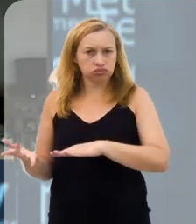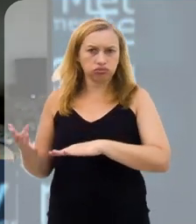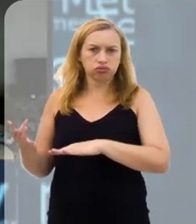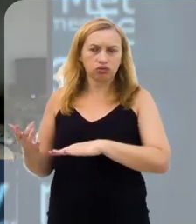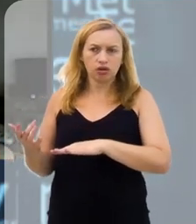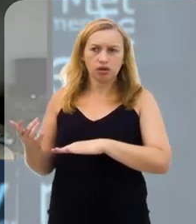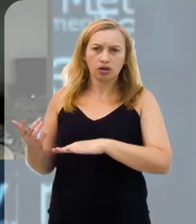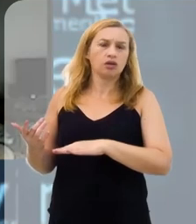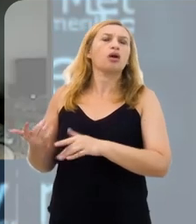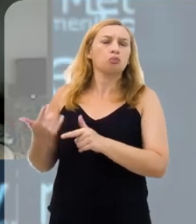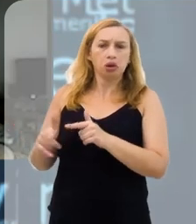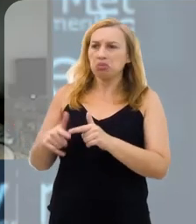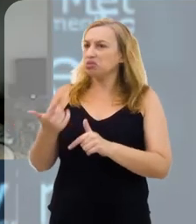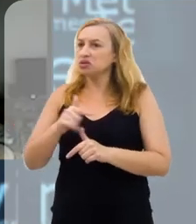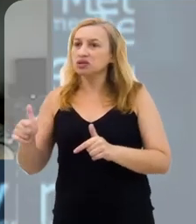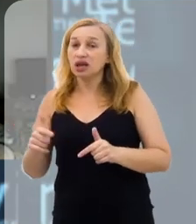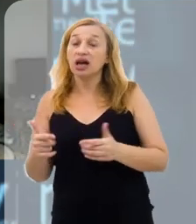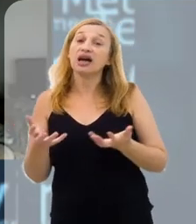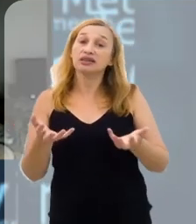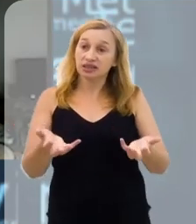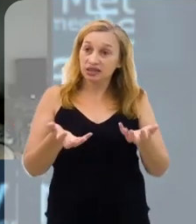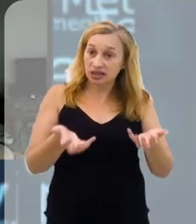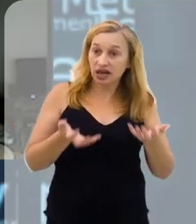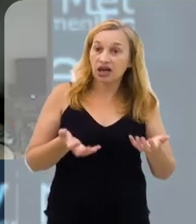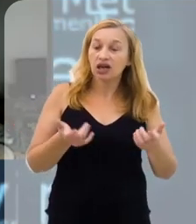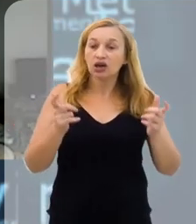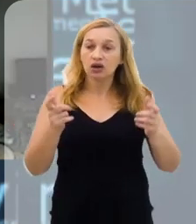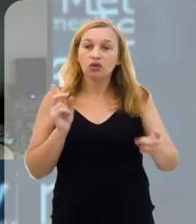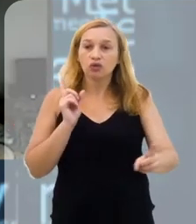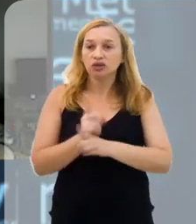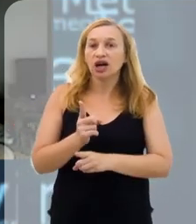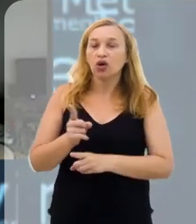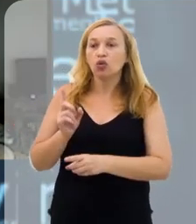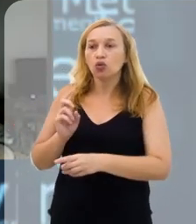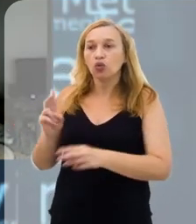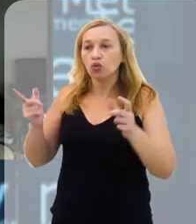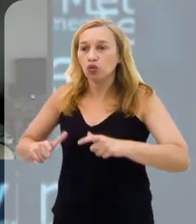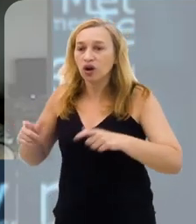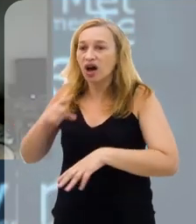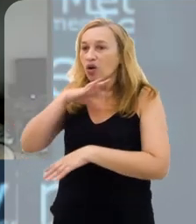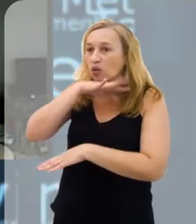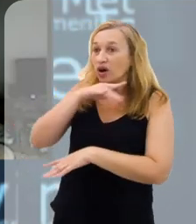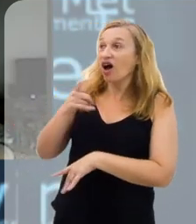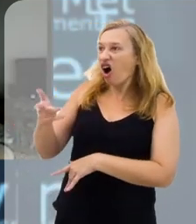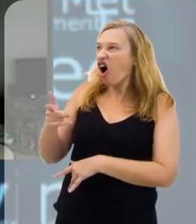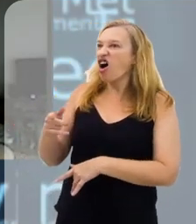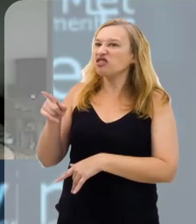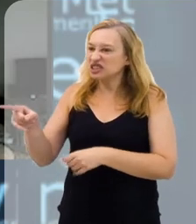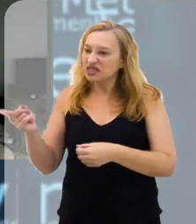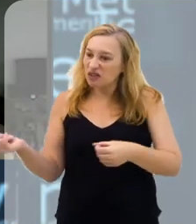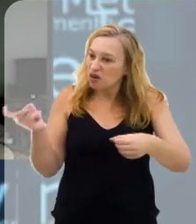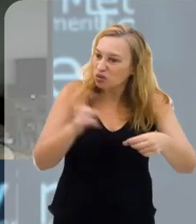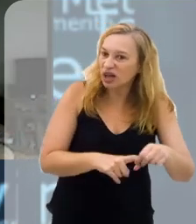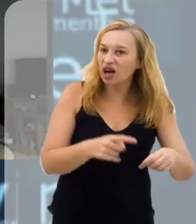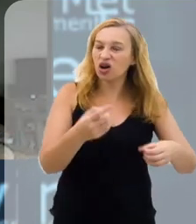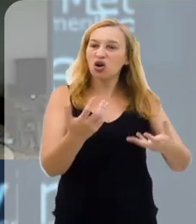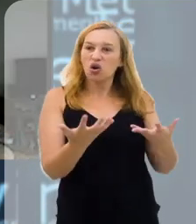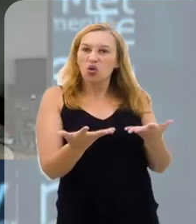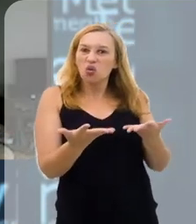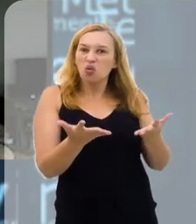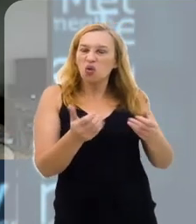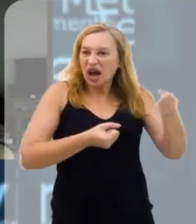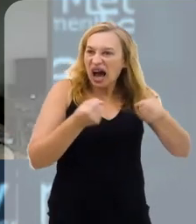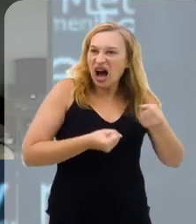tem problema nenhum, né? Às vezes eles querem até encontrar uma estrada de chão. A gente brinca assim, você vai voltar com o teu carrinho cheio de lama. Aí